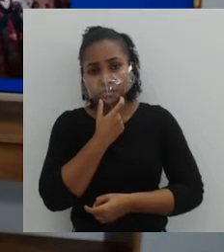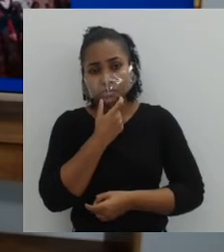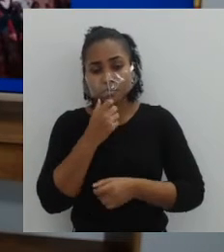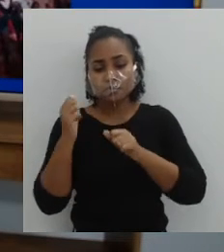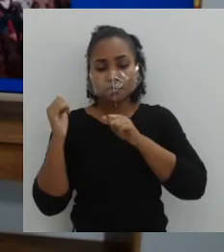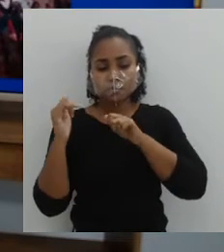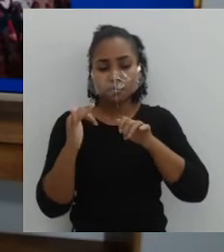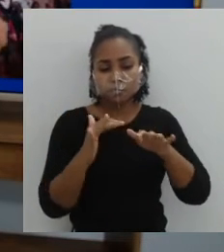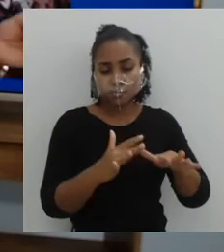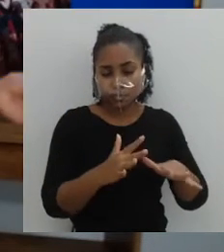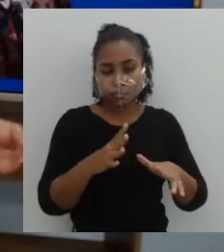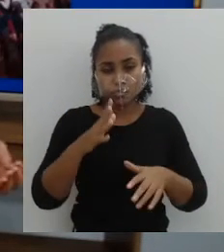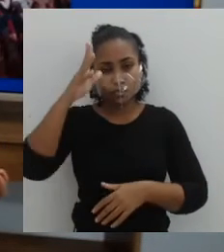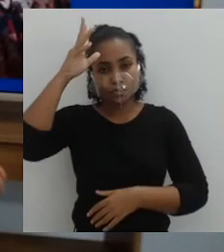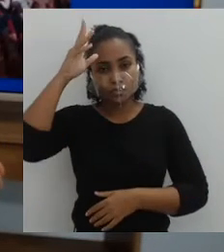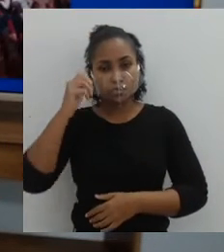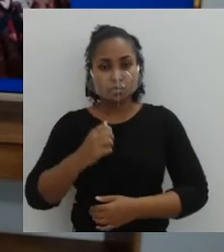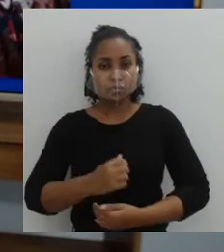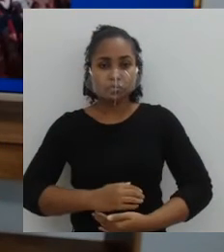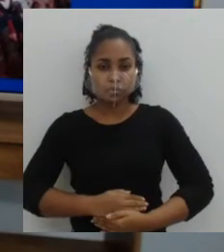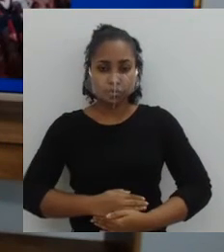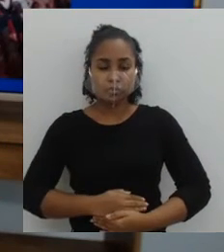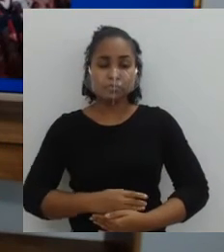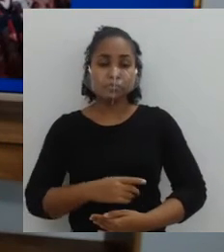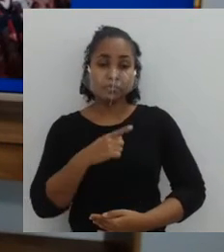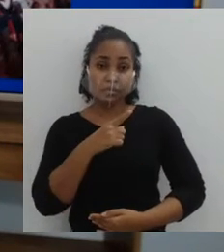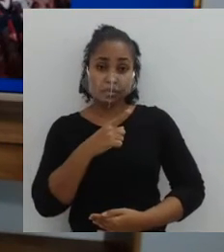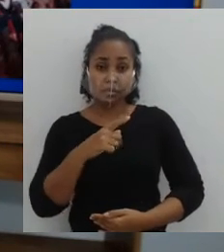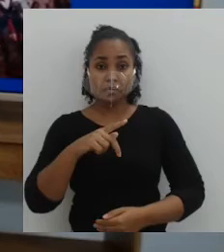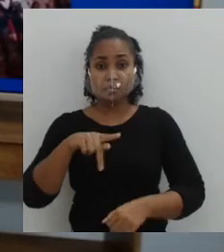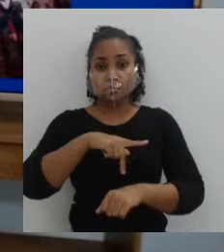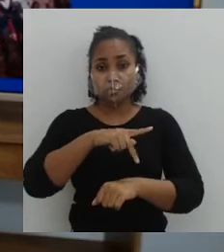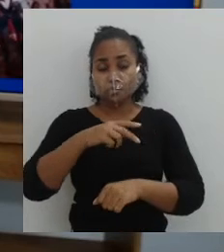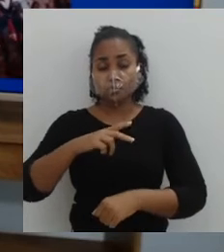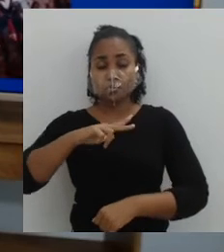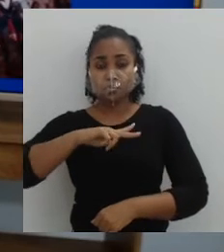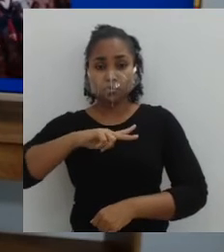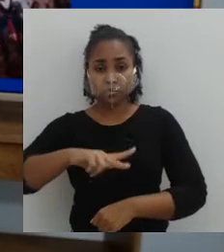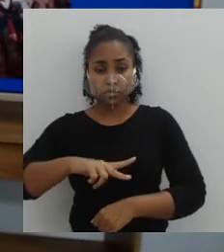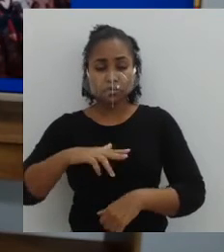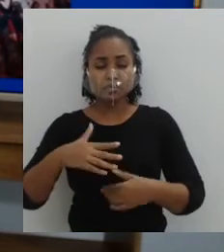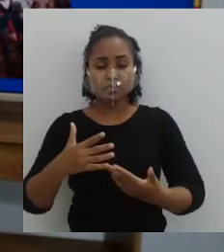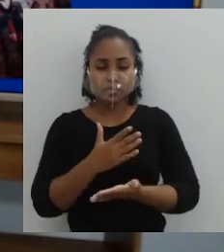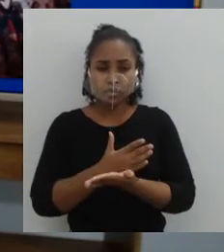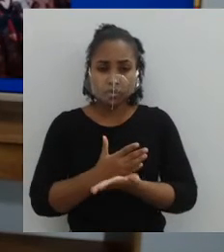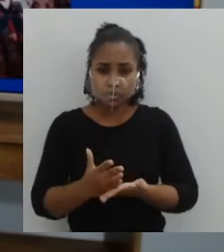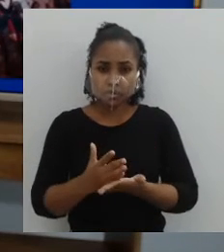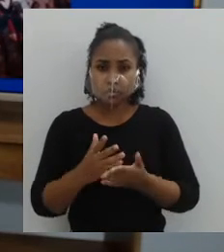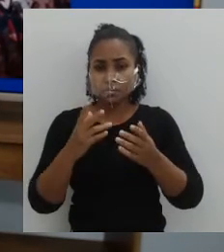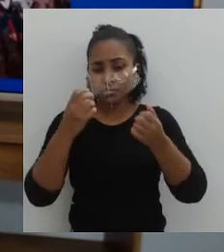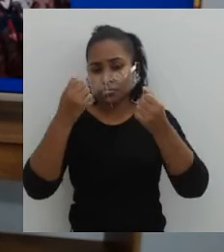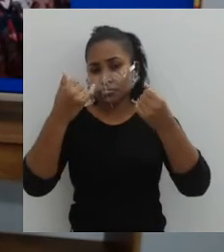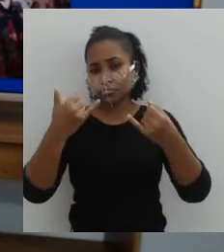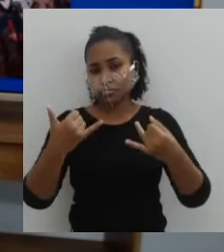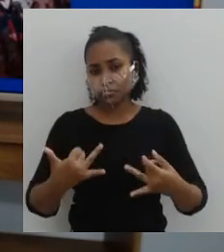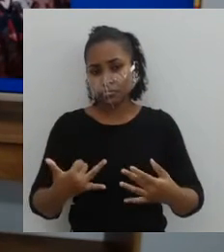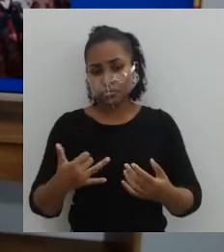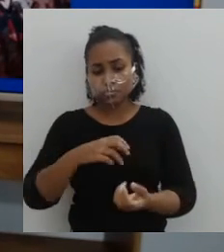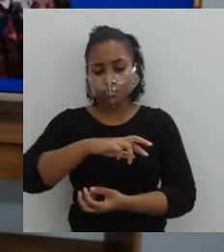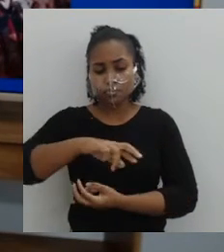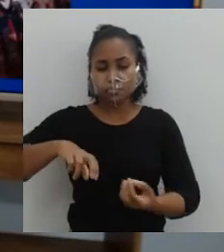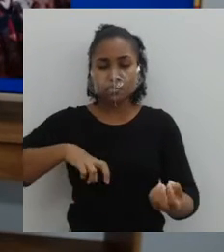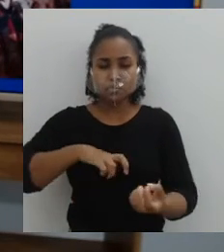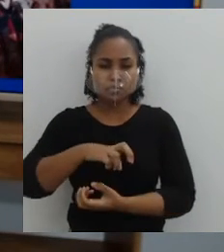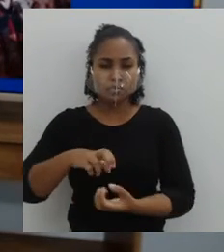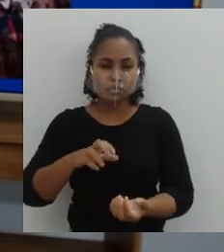invasões napoleônicas em Portugal. Então, nós vamos começar a falar sobre a insurreição